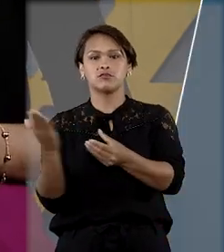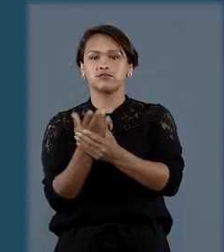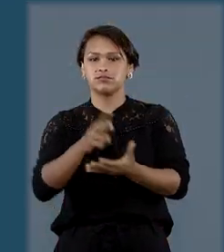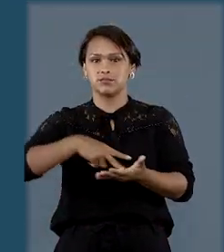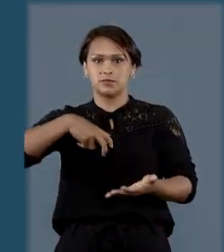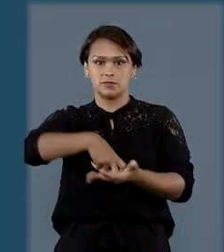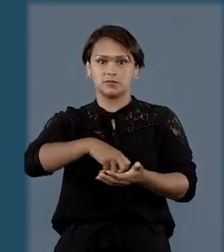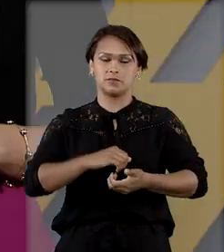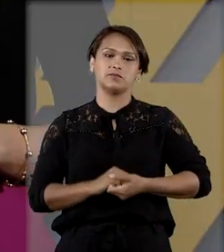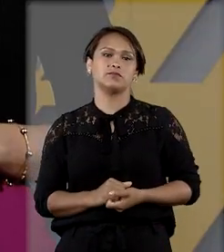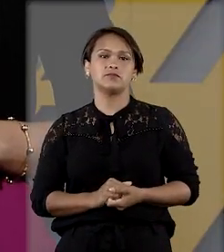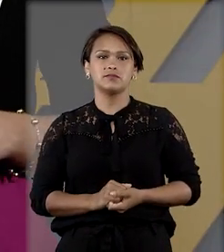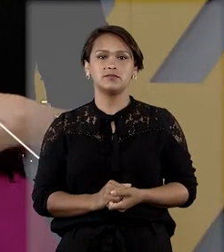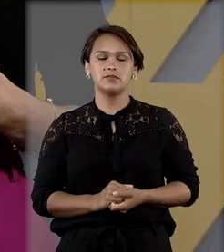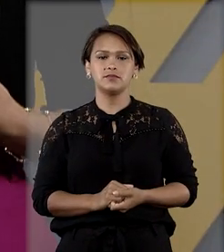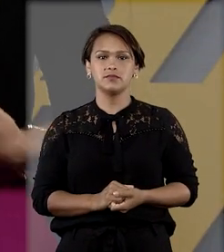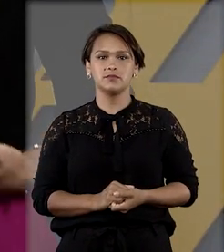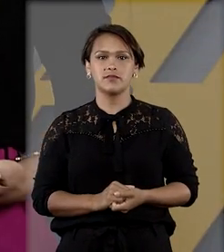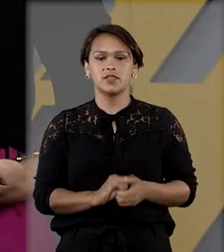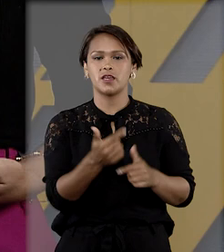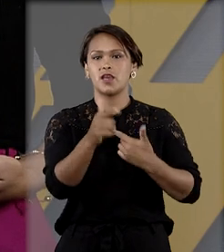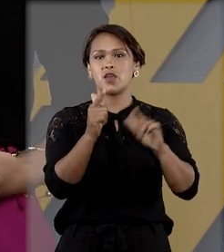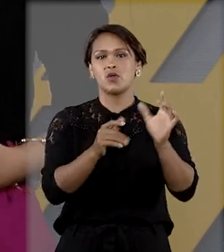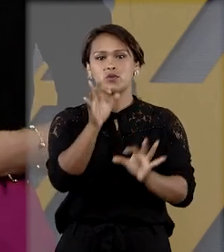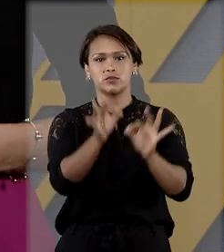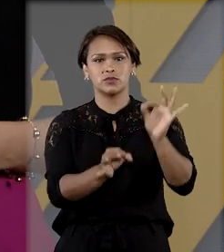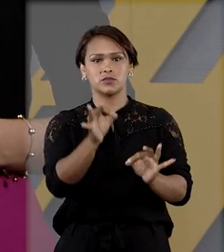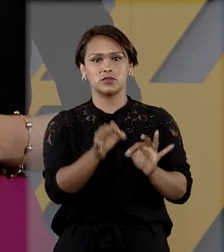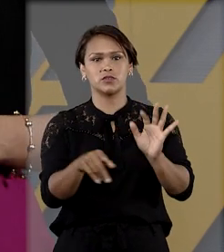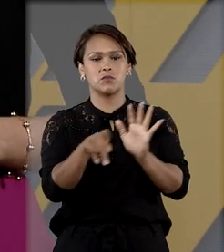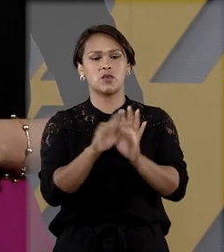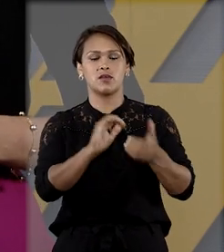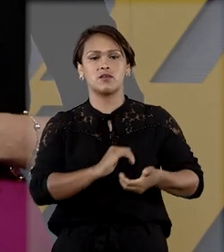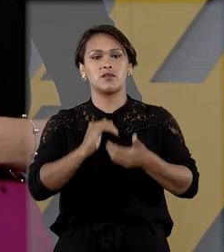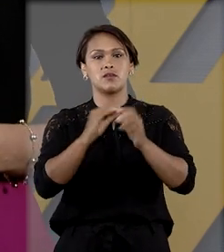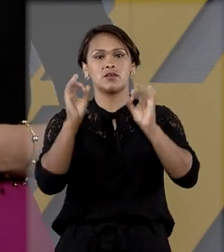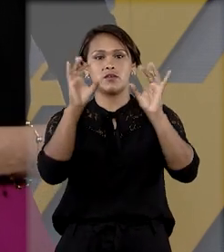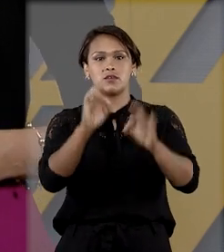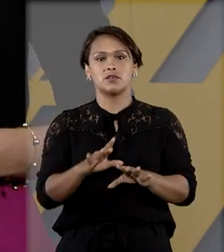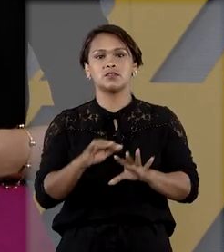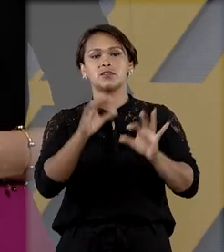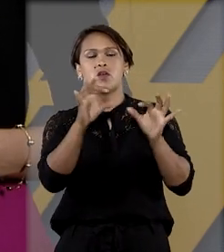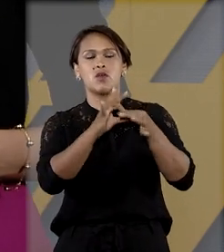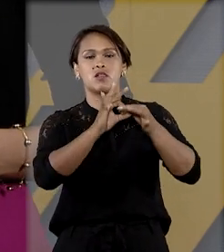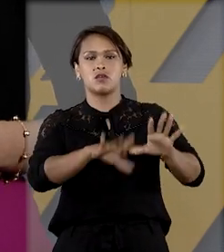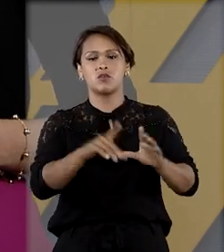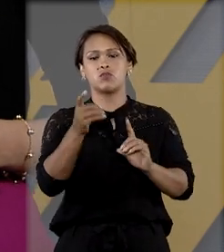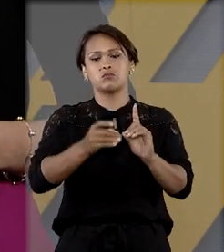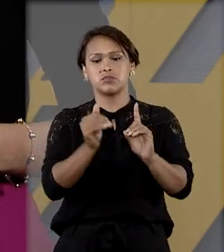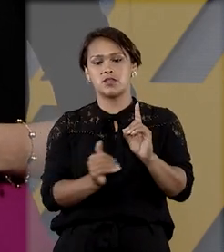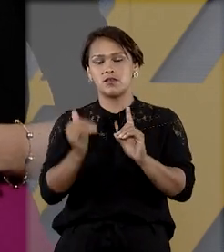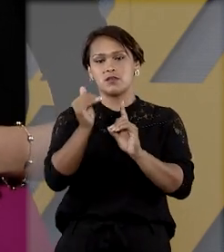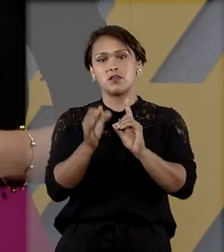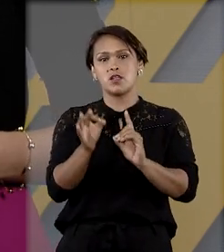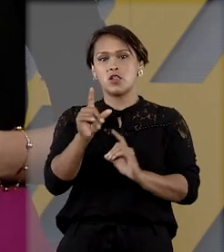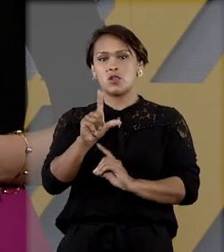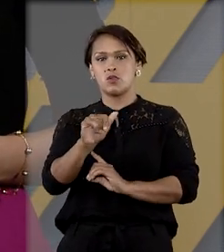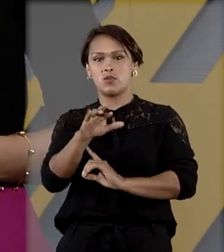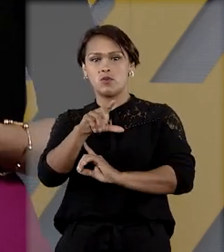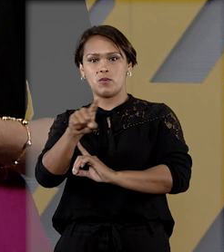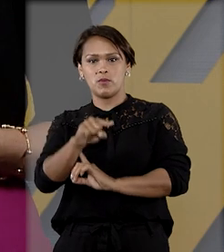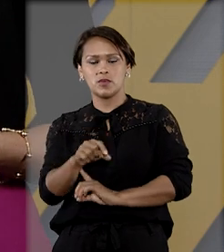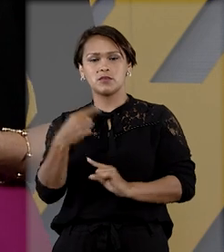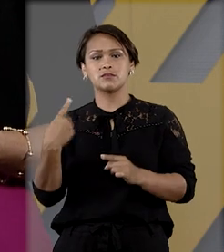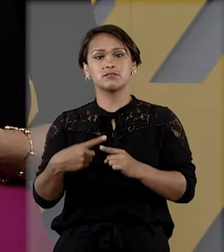penais. Em outro julgamento, a Corte Especial absolveu o desembargador Luiz César de Paula